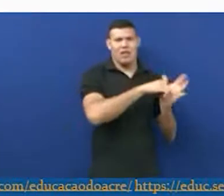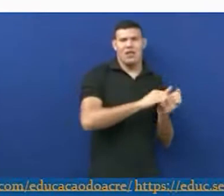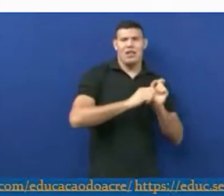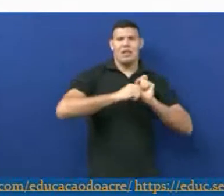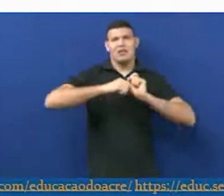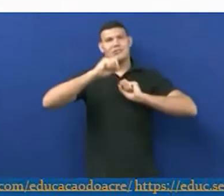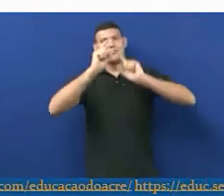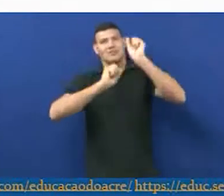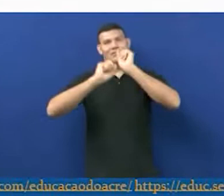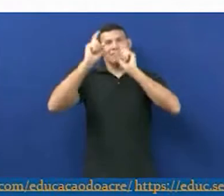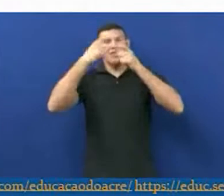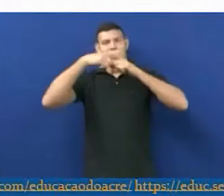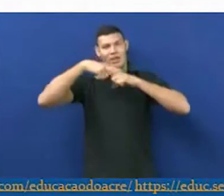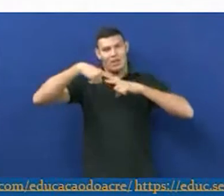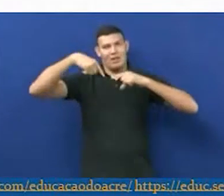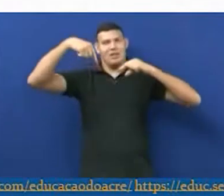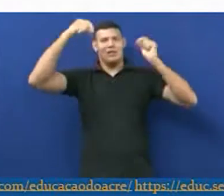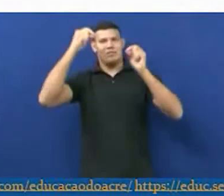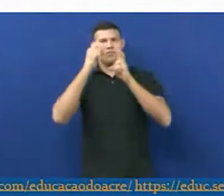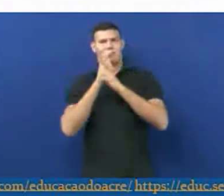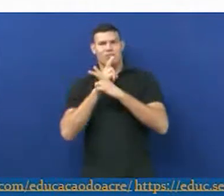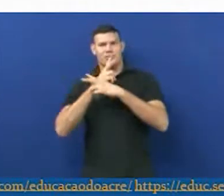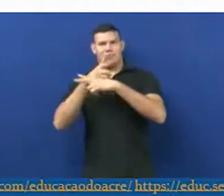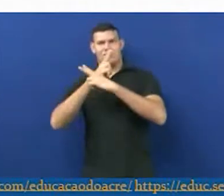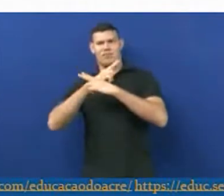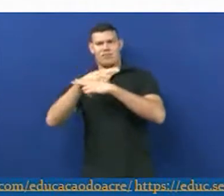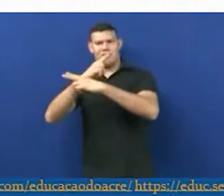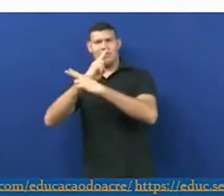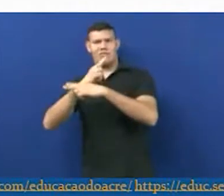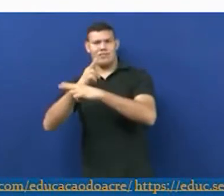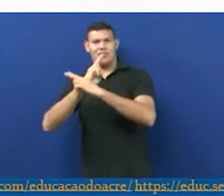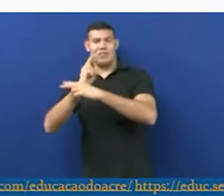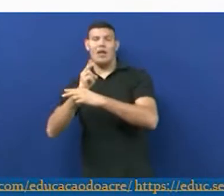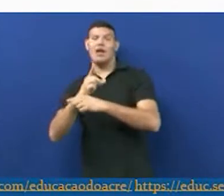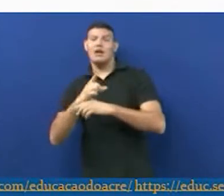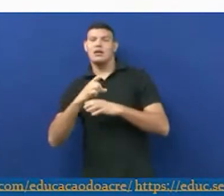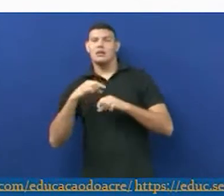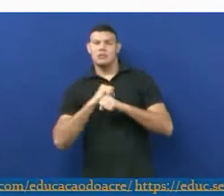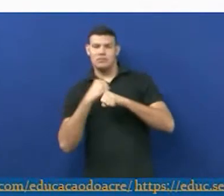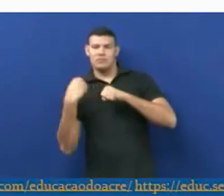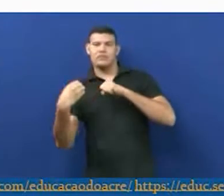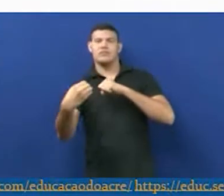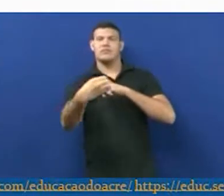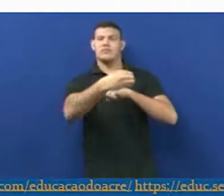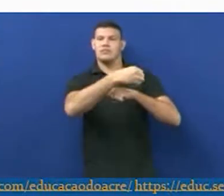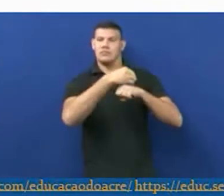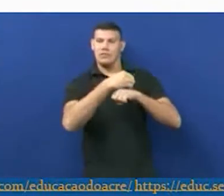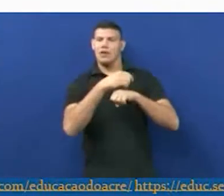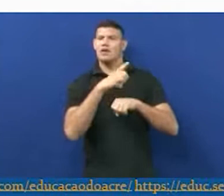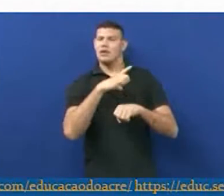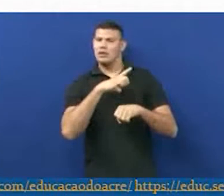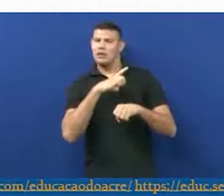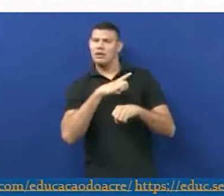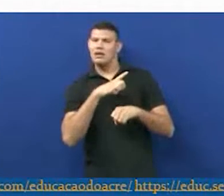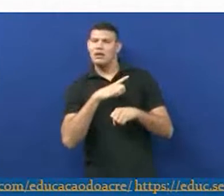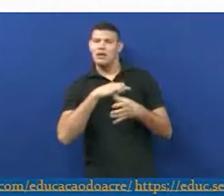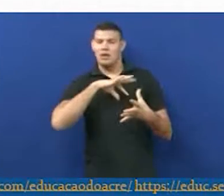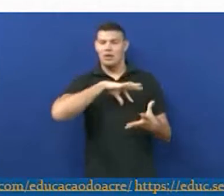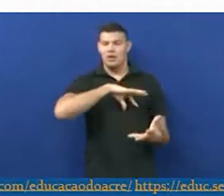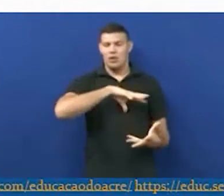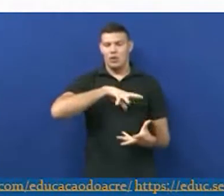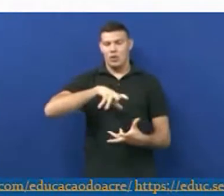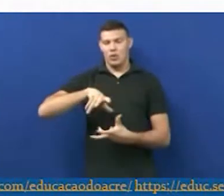Falando aí sobre os planetas, no Sistema Solar nós temos 8 planetas. São eles Mercúrio,